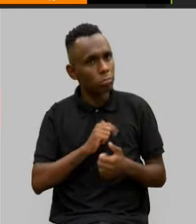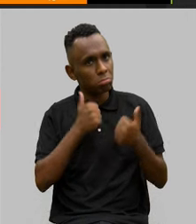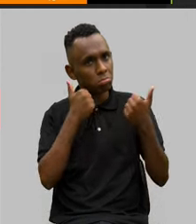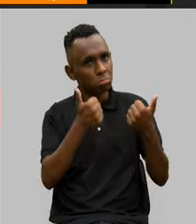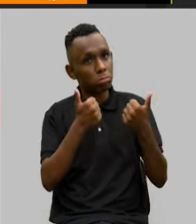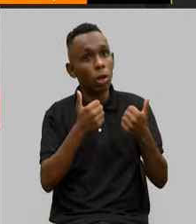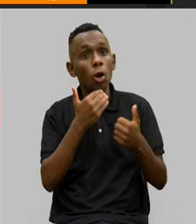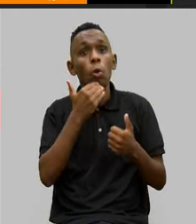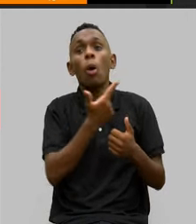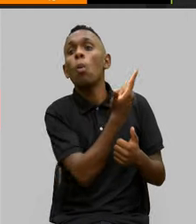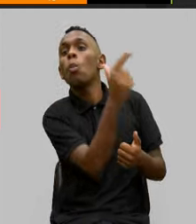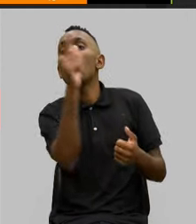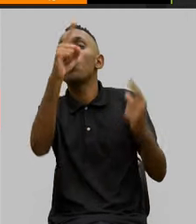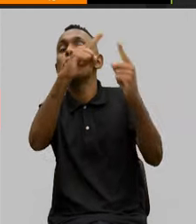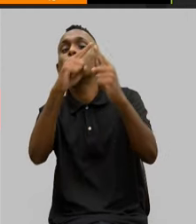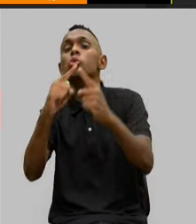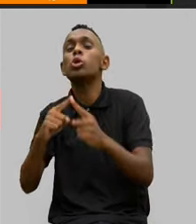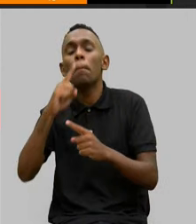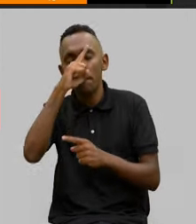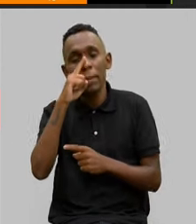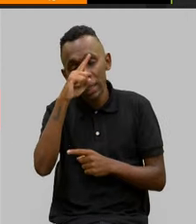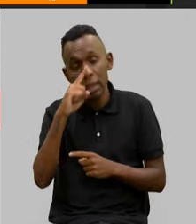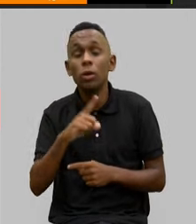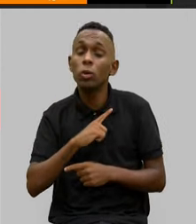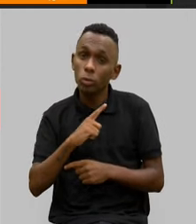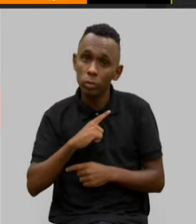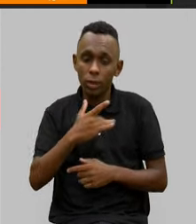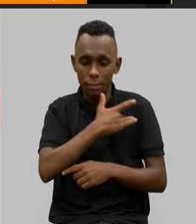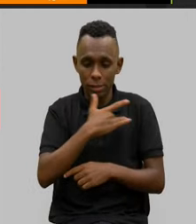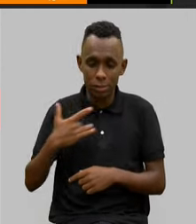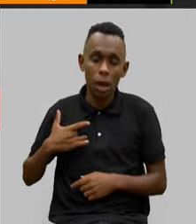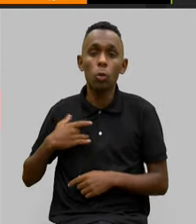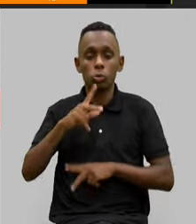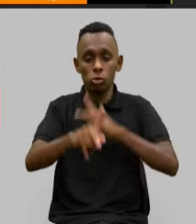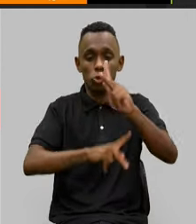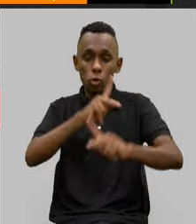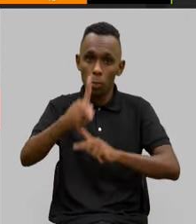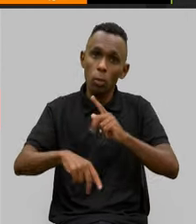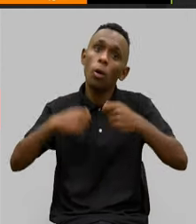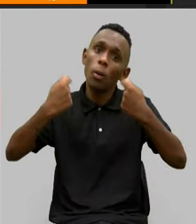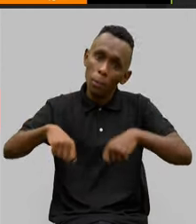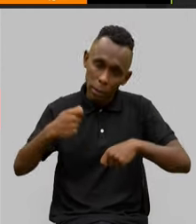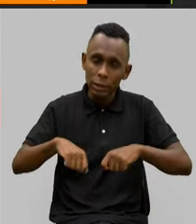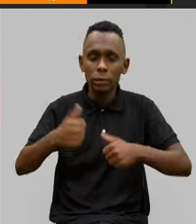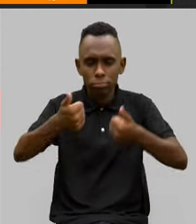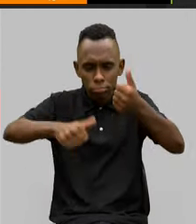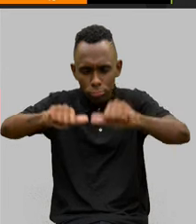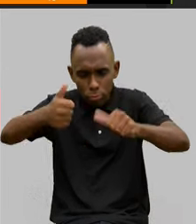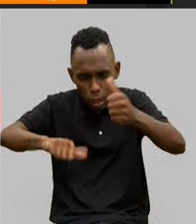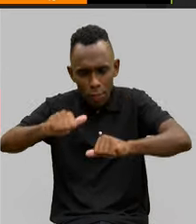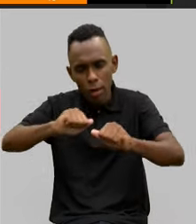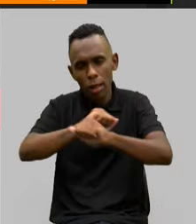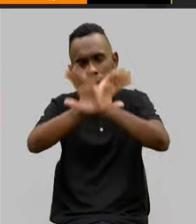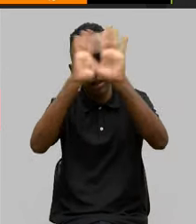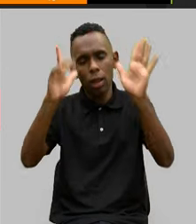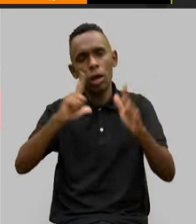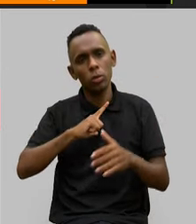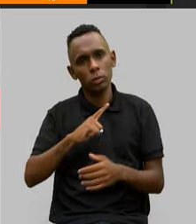e quais são os outros riscos que também pode gerar pra saúde pública e a gente também precisa também tá vendo